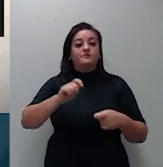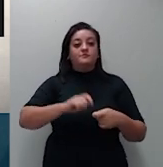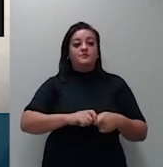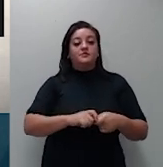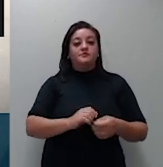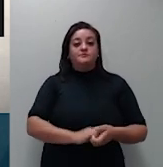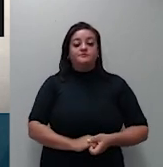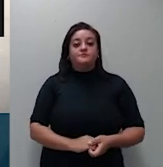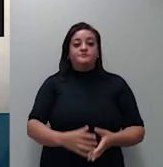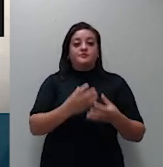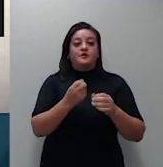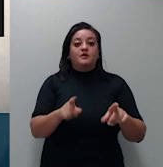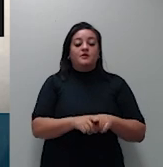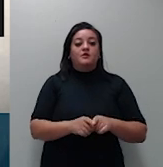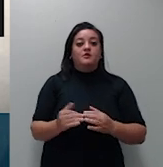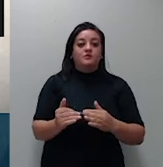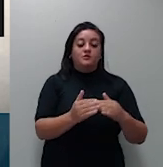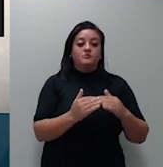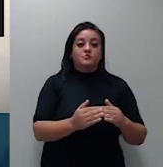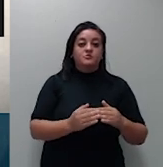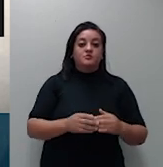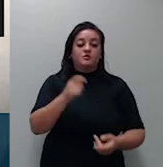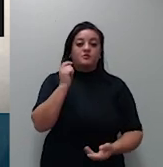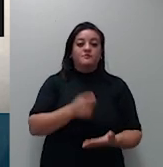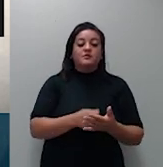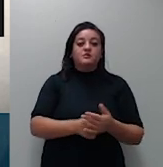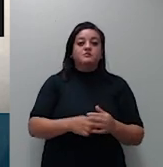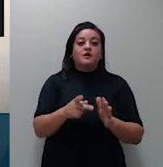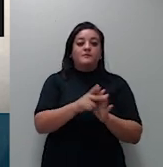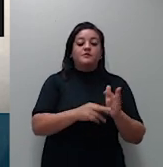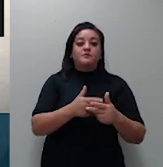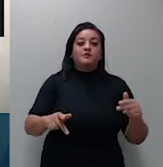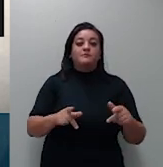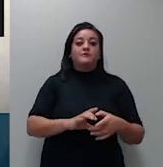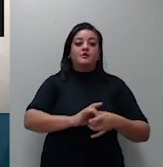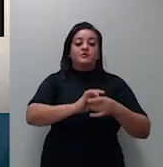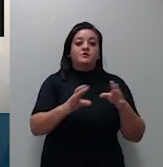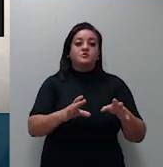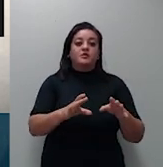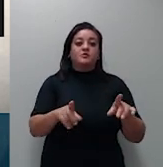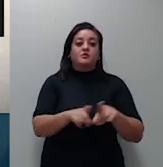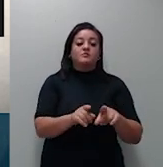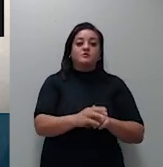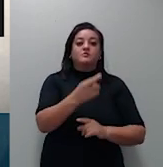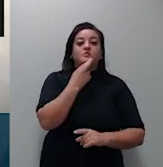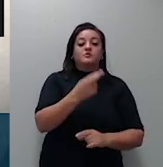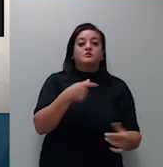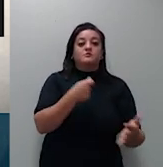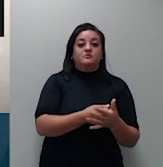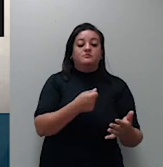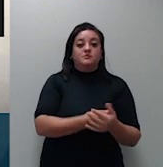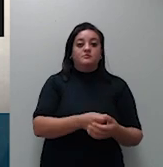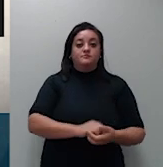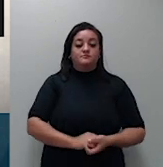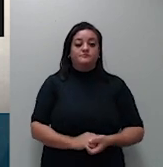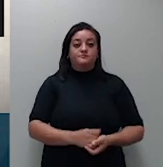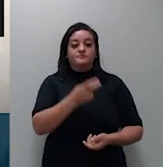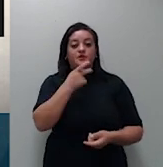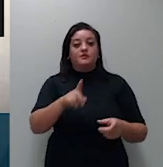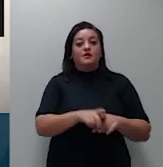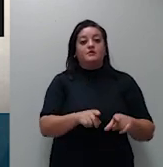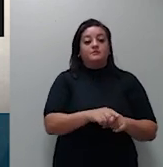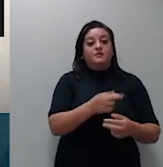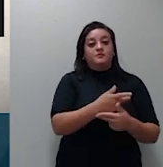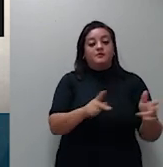com fim de comprometer seu patrimônio deixando-o livre dos efeitos da execução afirma que o bem de família no